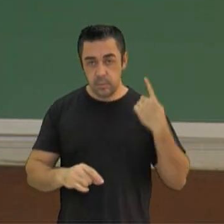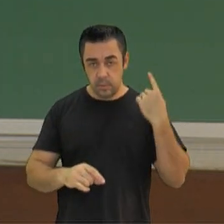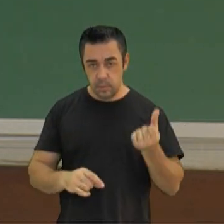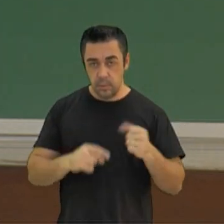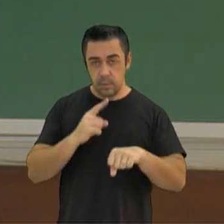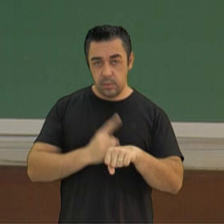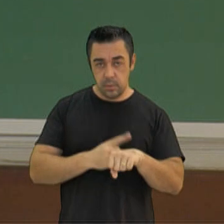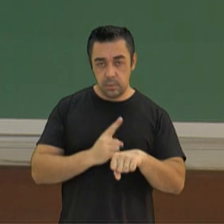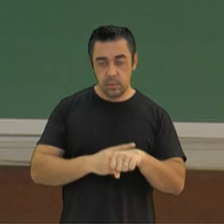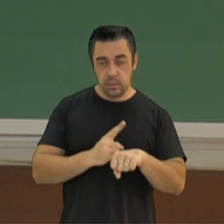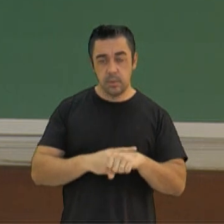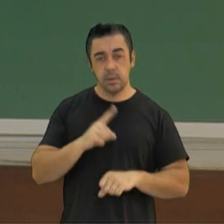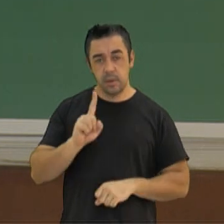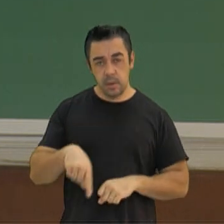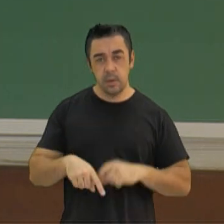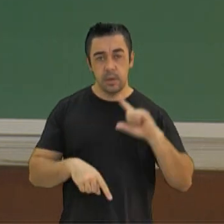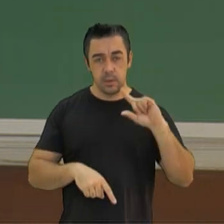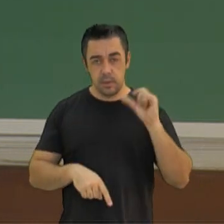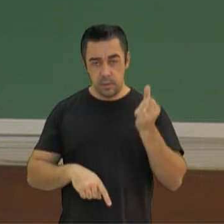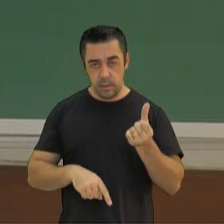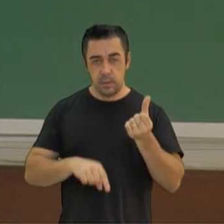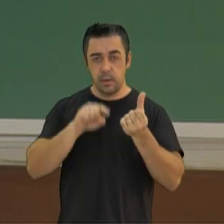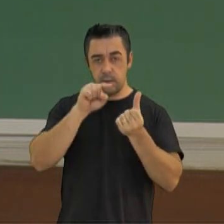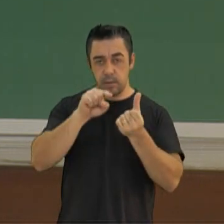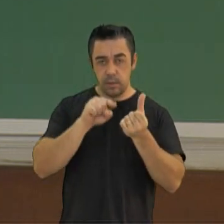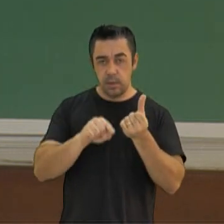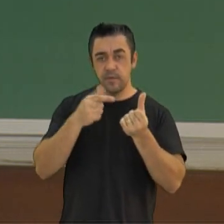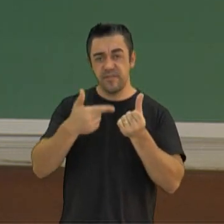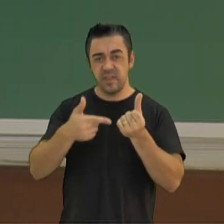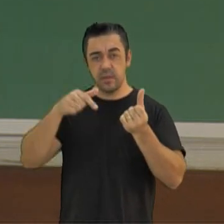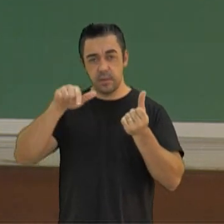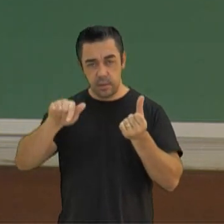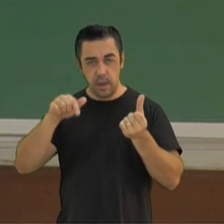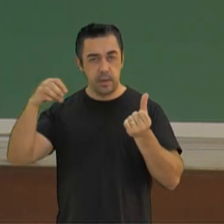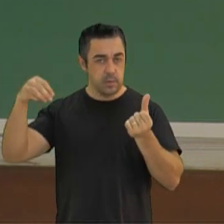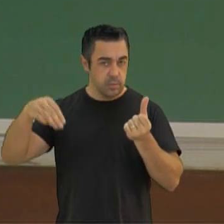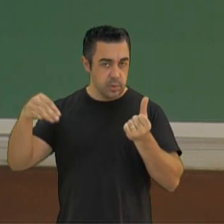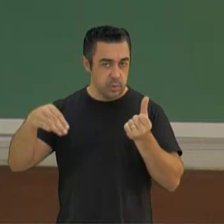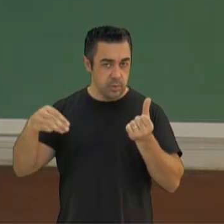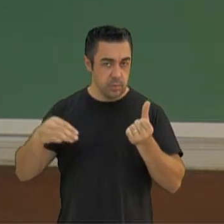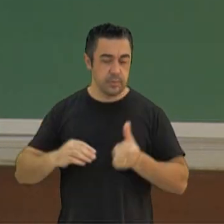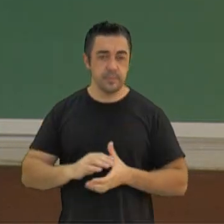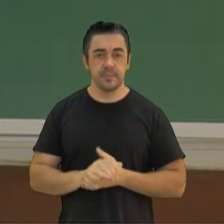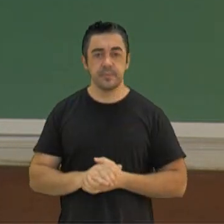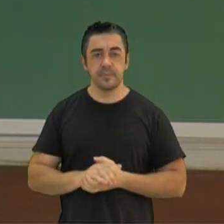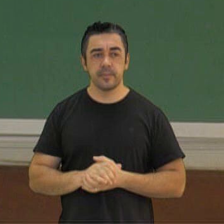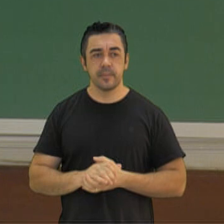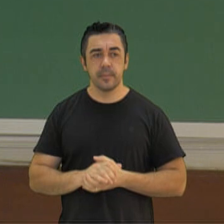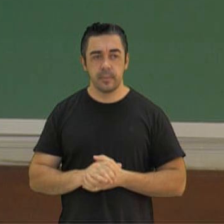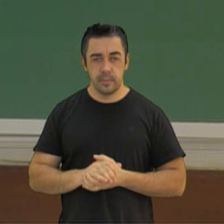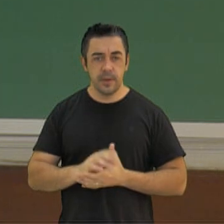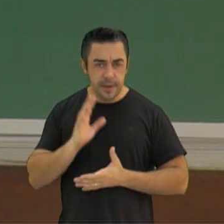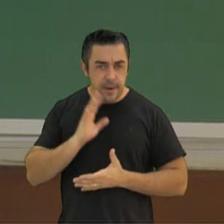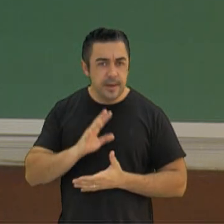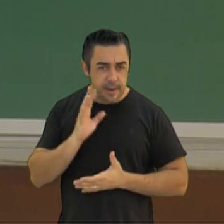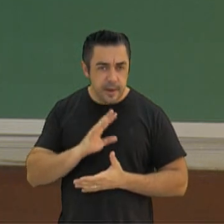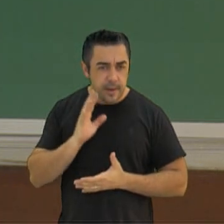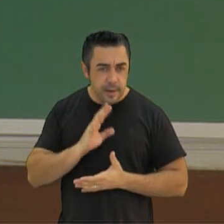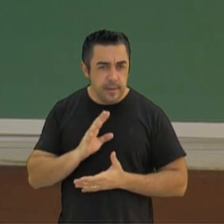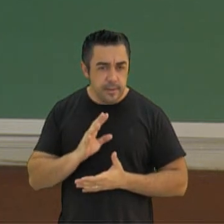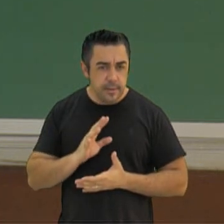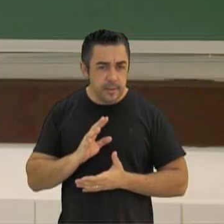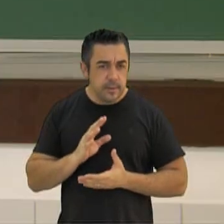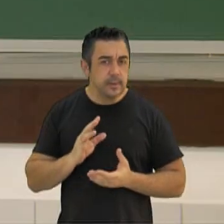horas sai às 16 horas e 27 minutos. Legal, galera?